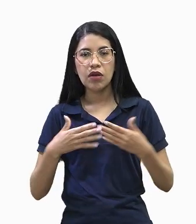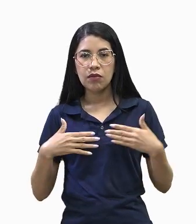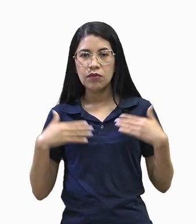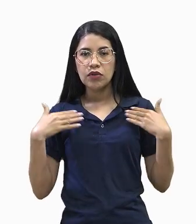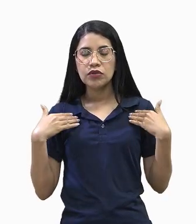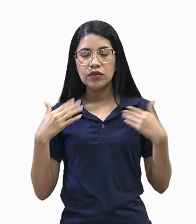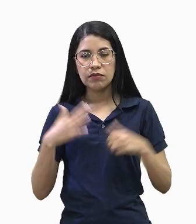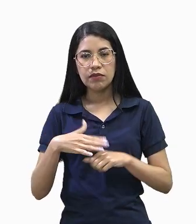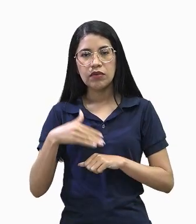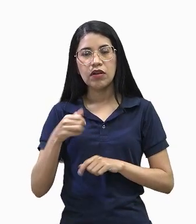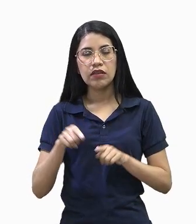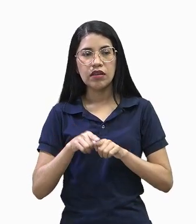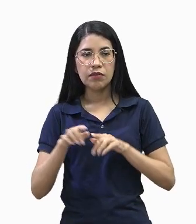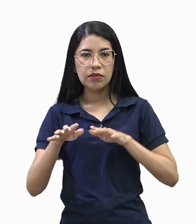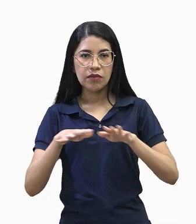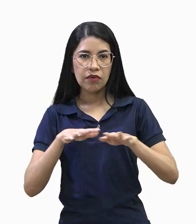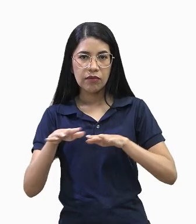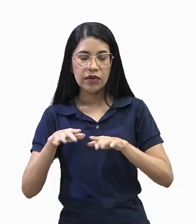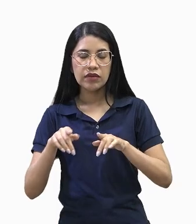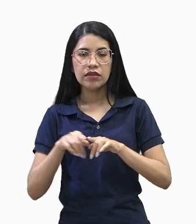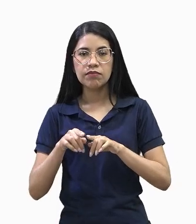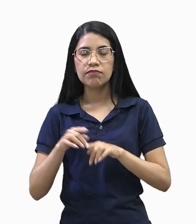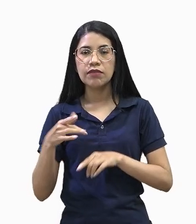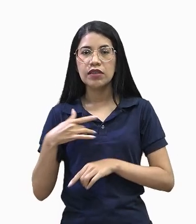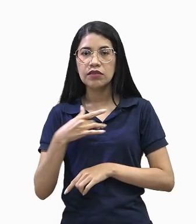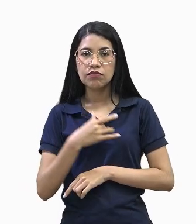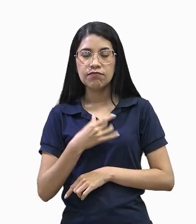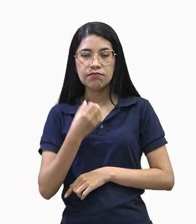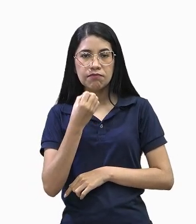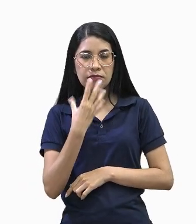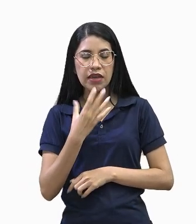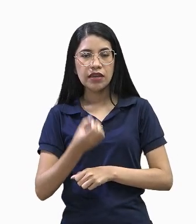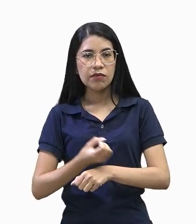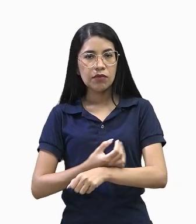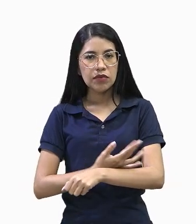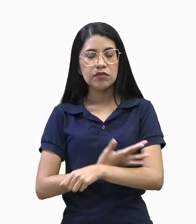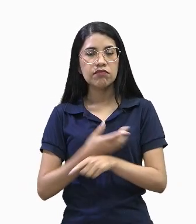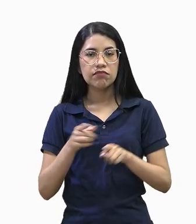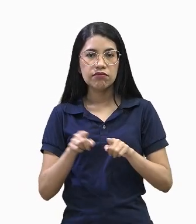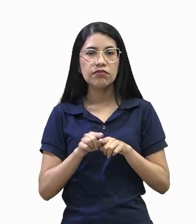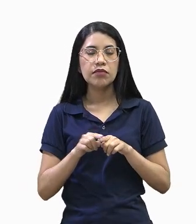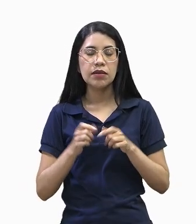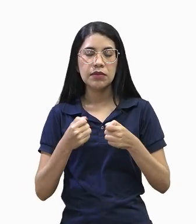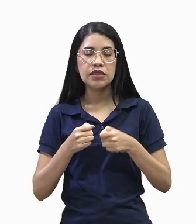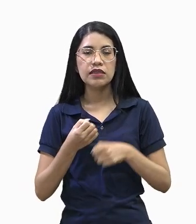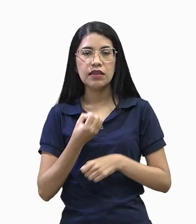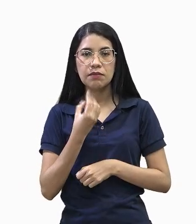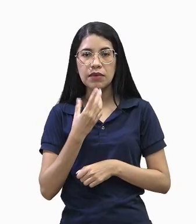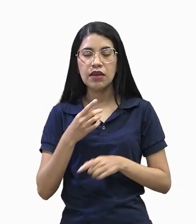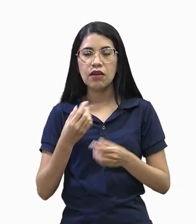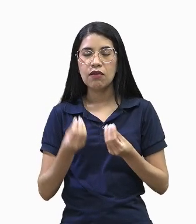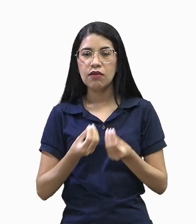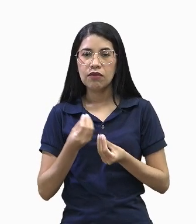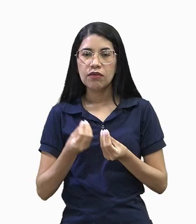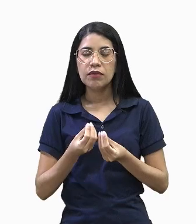postura, os movimentos e o bem-estar físico e emocional. Ela trabalha de